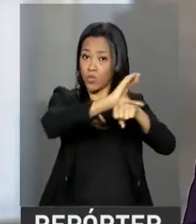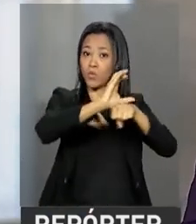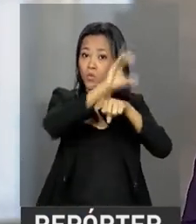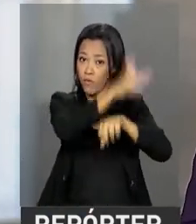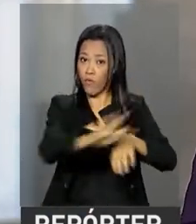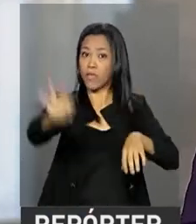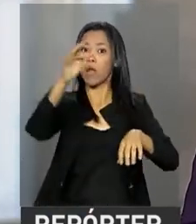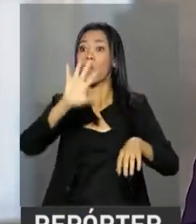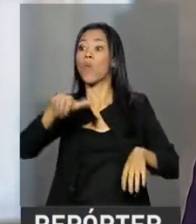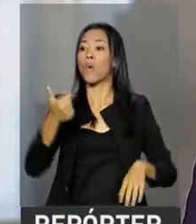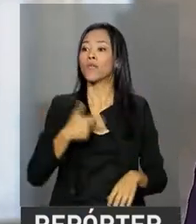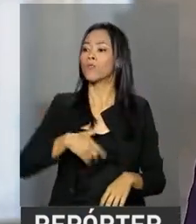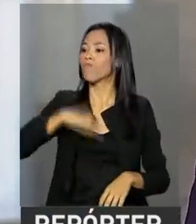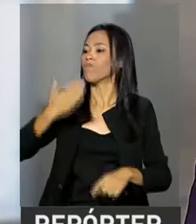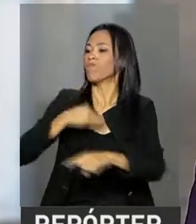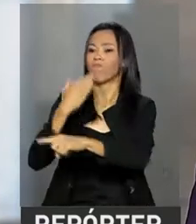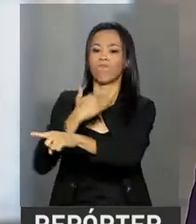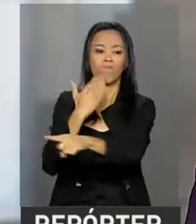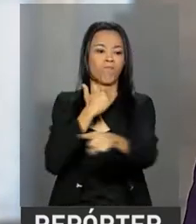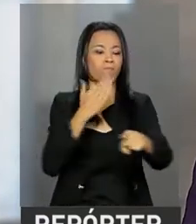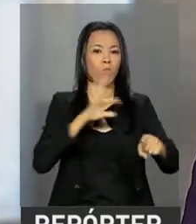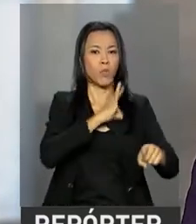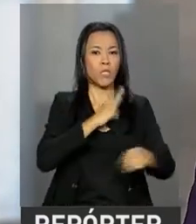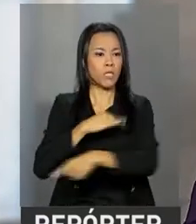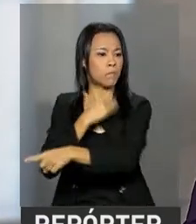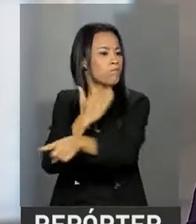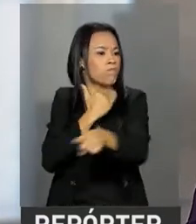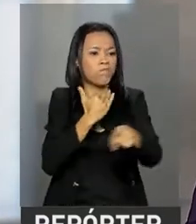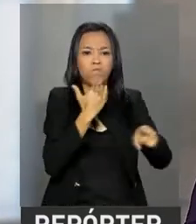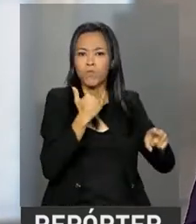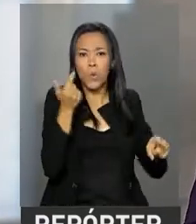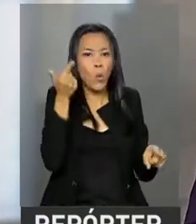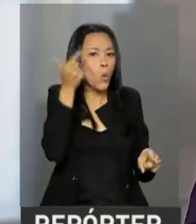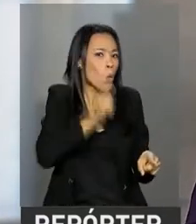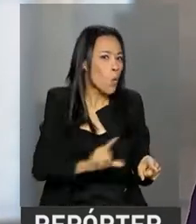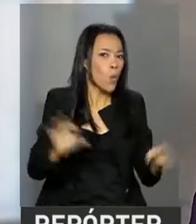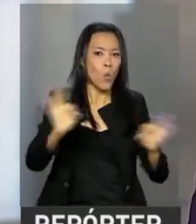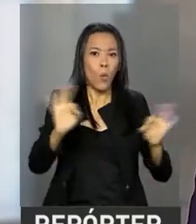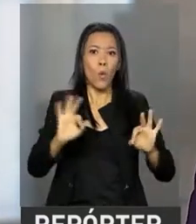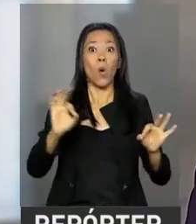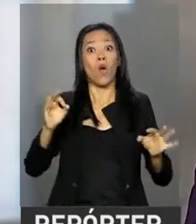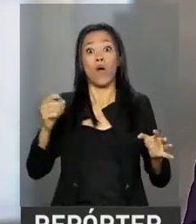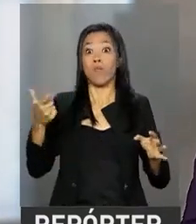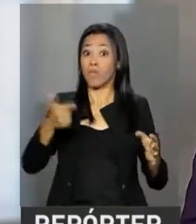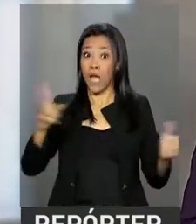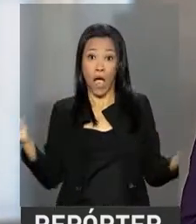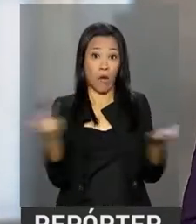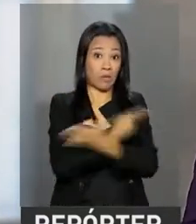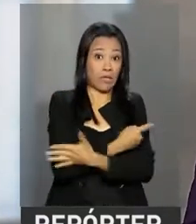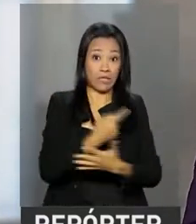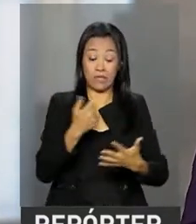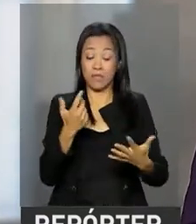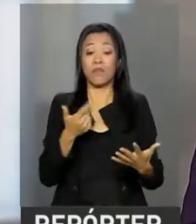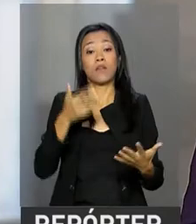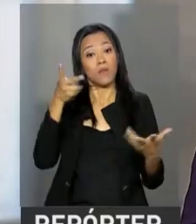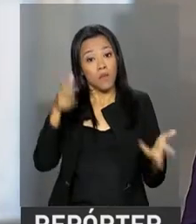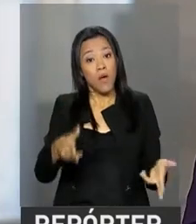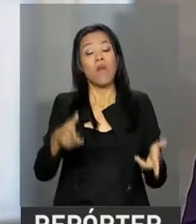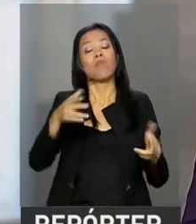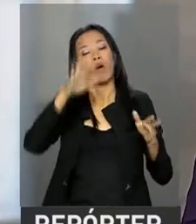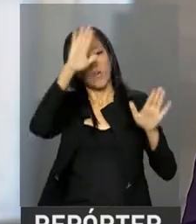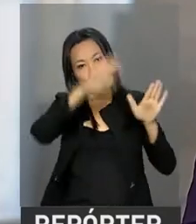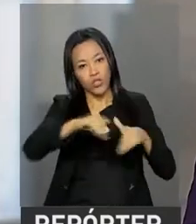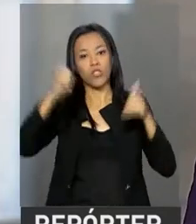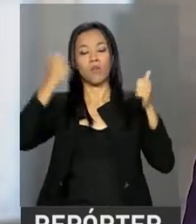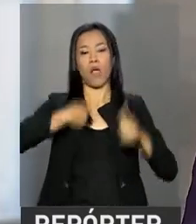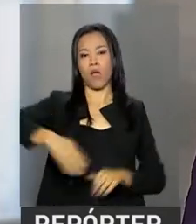quando há esgotamento das forças tradicionais de segurança pública ou em graves situações de perturbação da ordem. Nesses casos, os militares